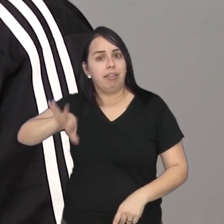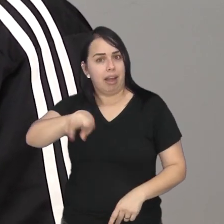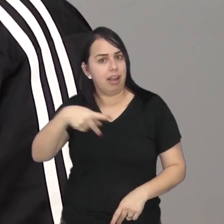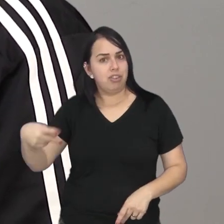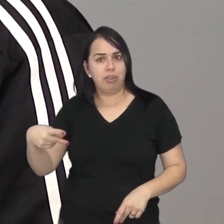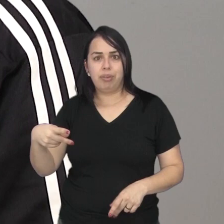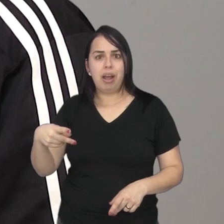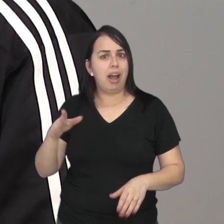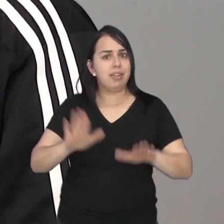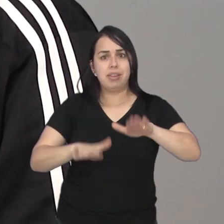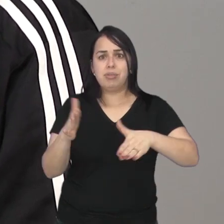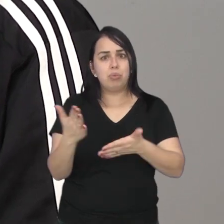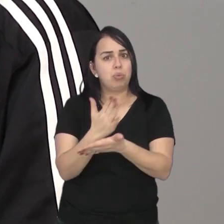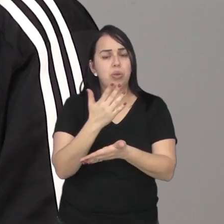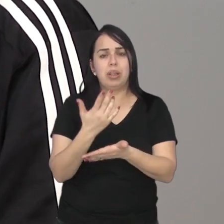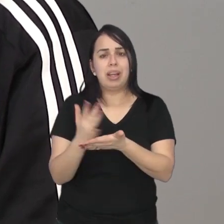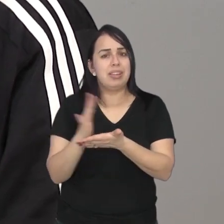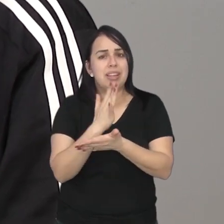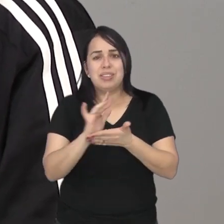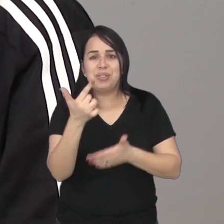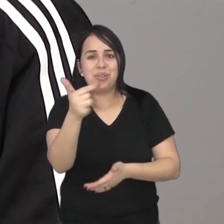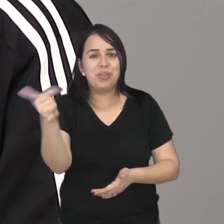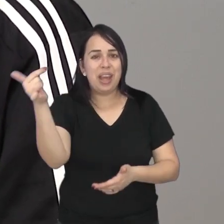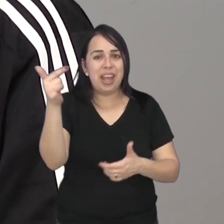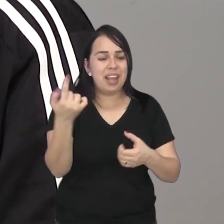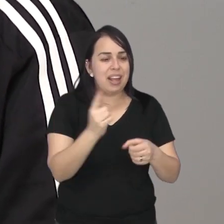estamos aqui entre Rio e São Paulo, nós temos